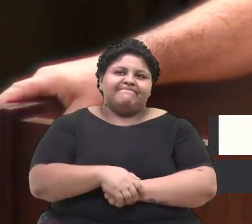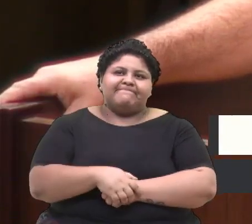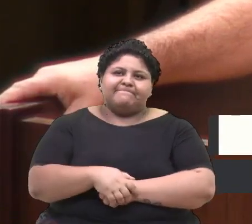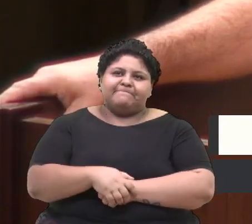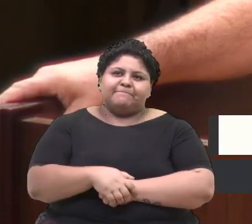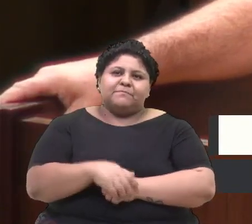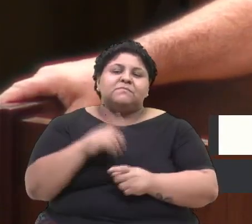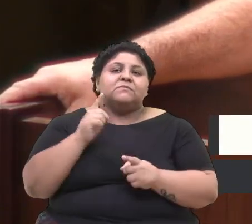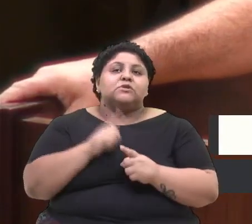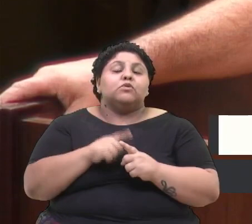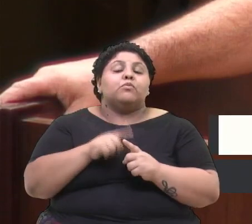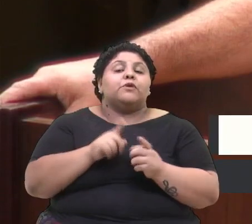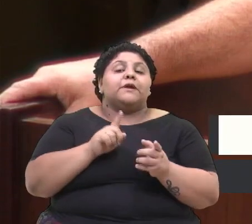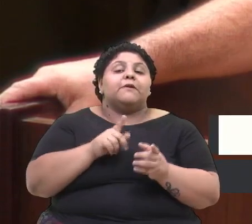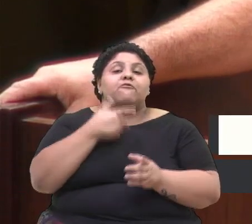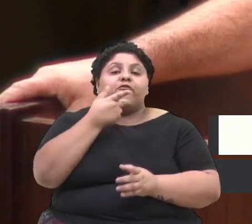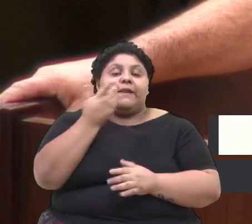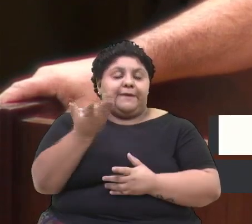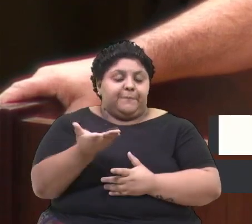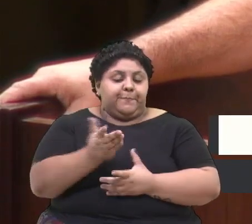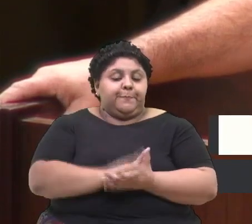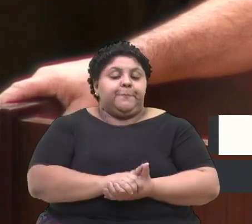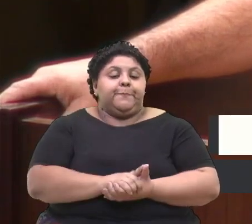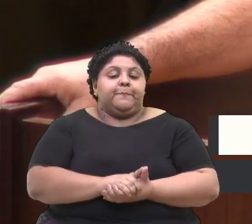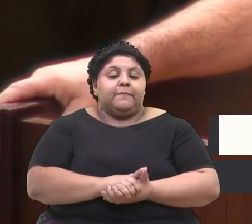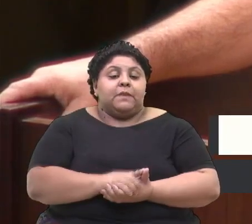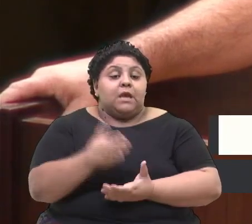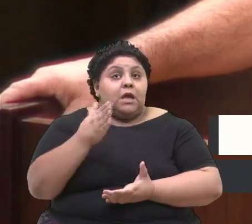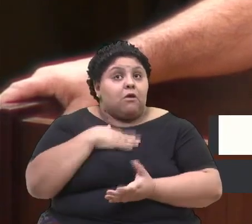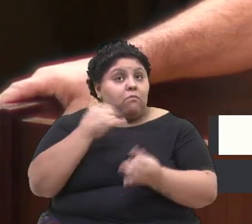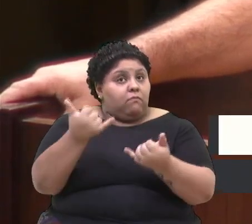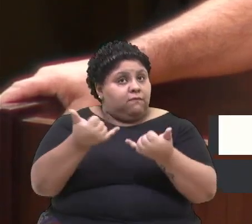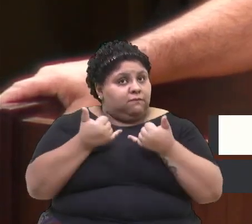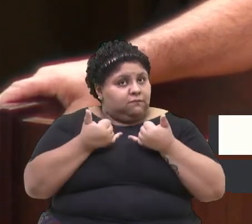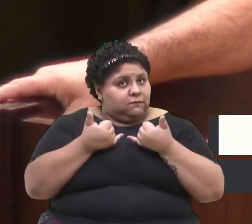Por que eu digo isso? Fiquei sabendo,